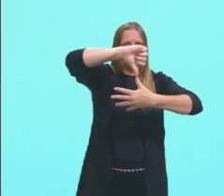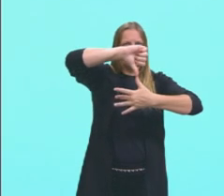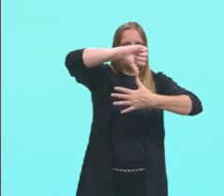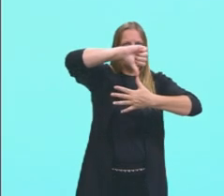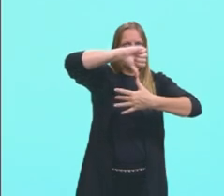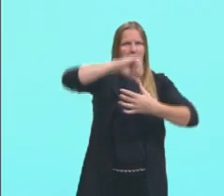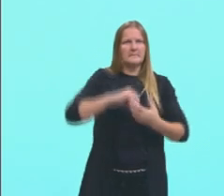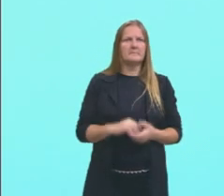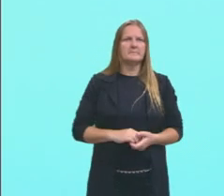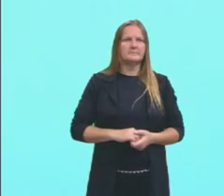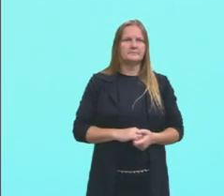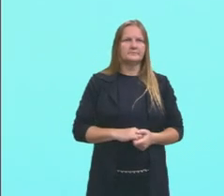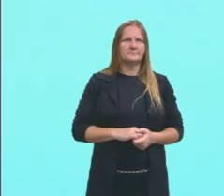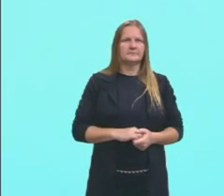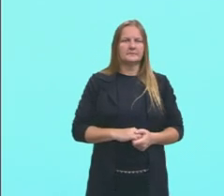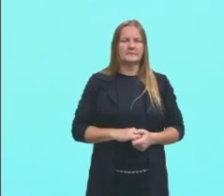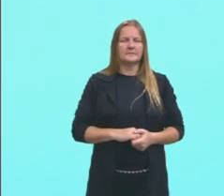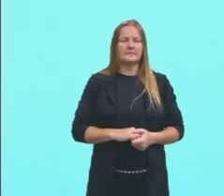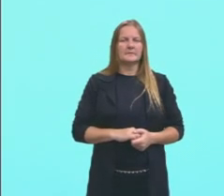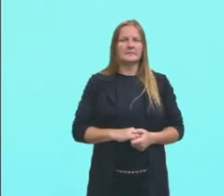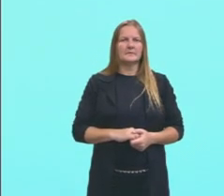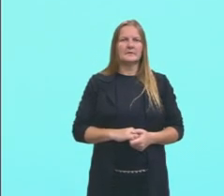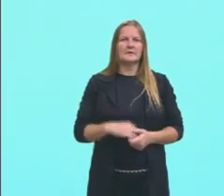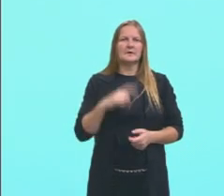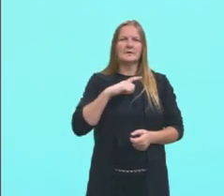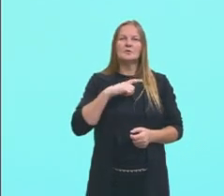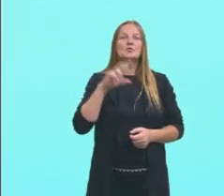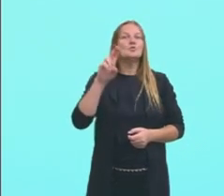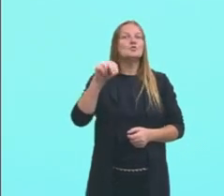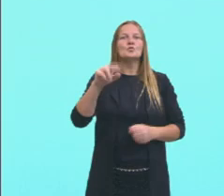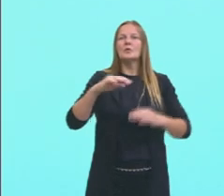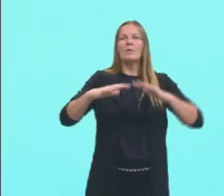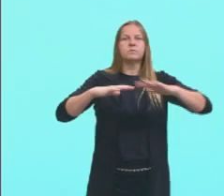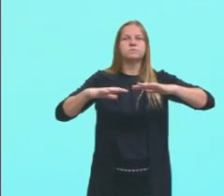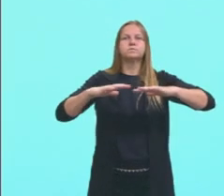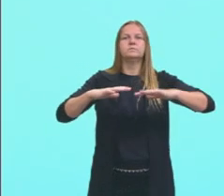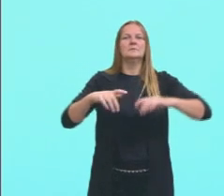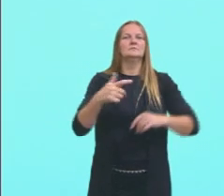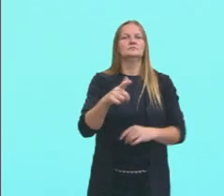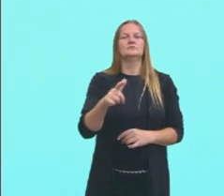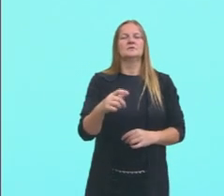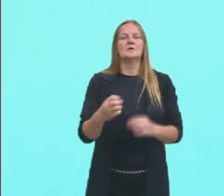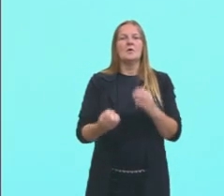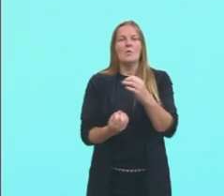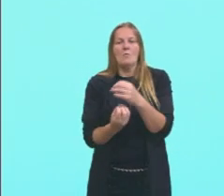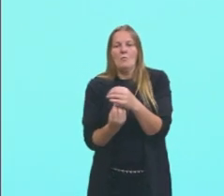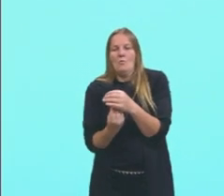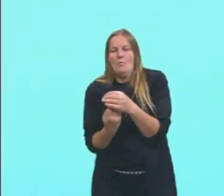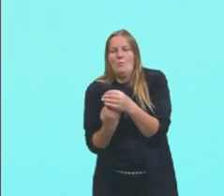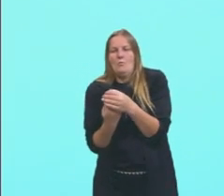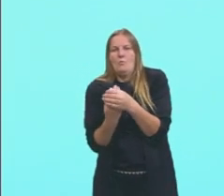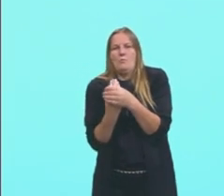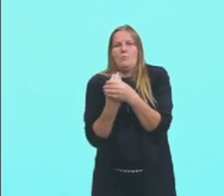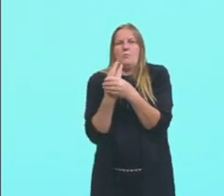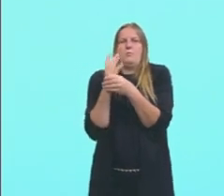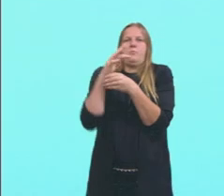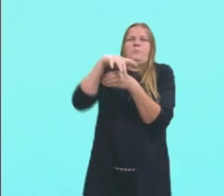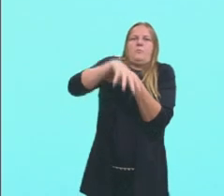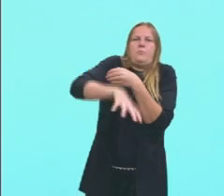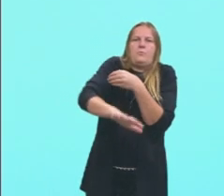sobre essa placa sul-americana nós temos tem a moto né Nós obtemos vulcões ativos